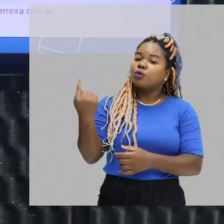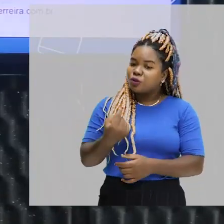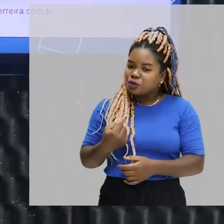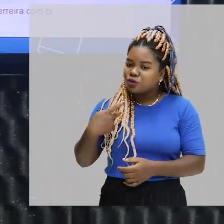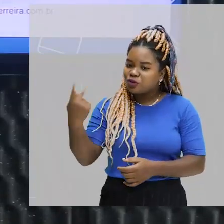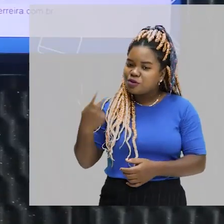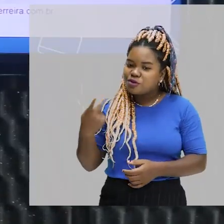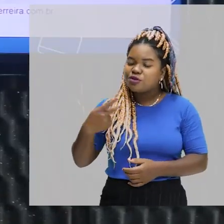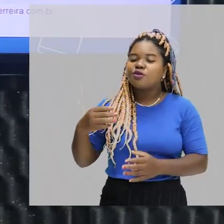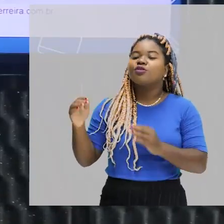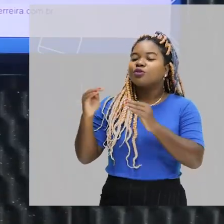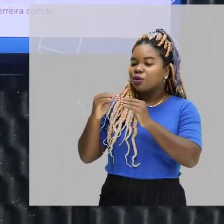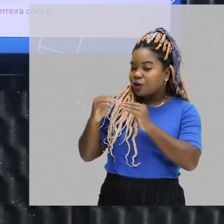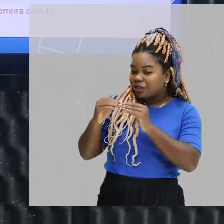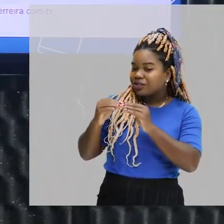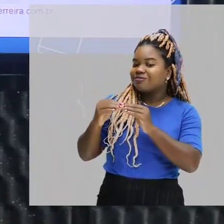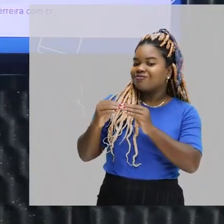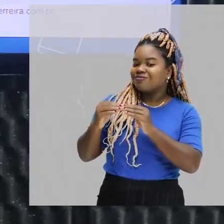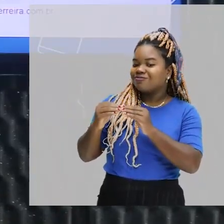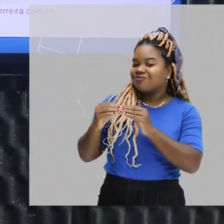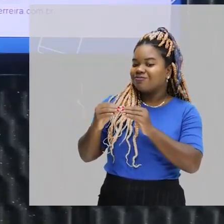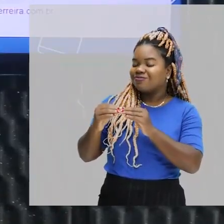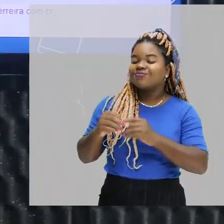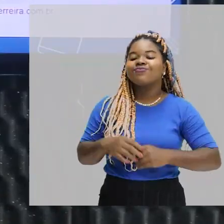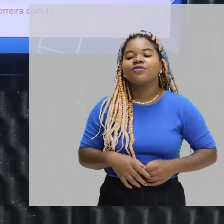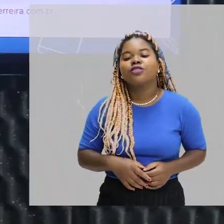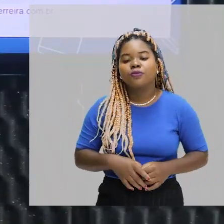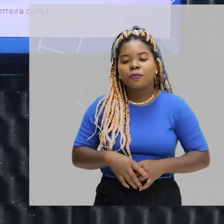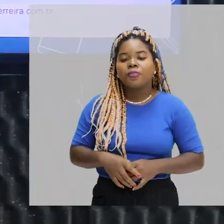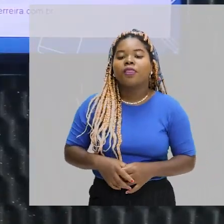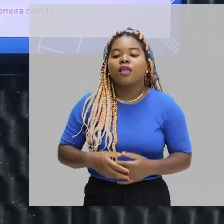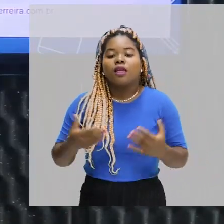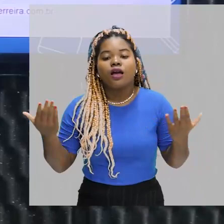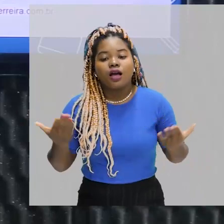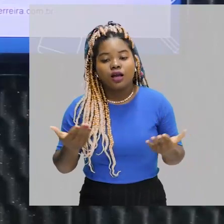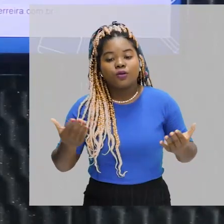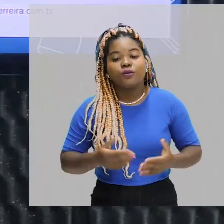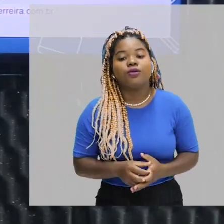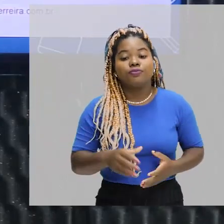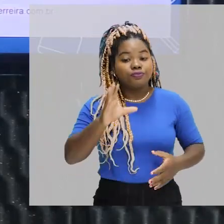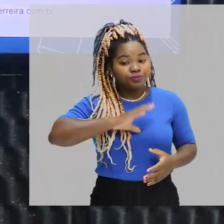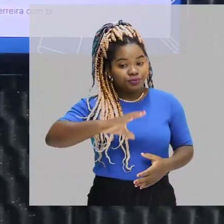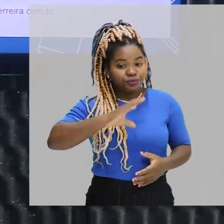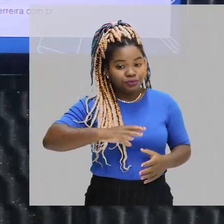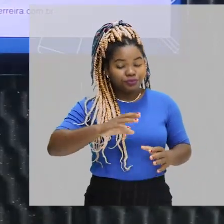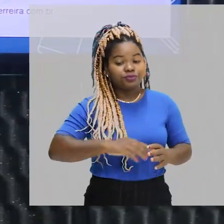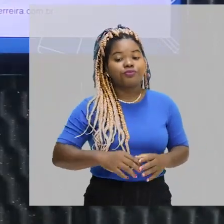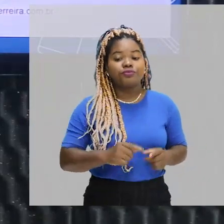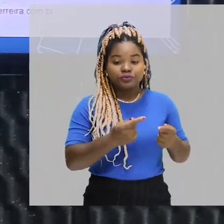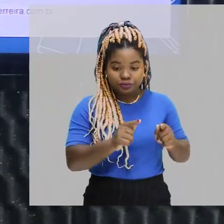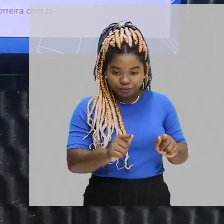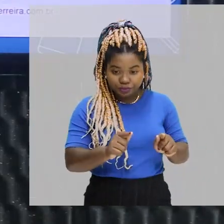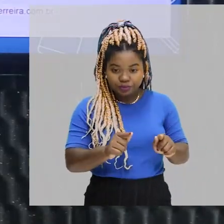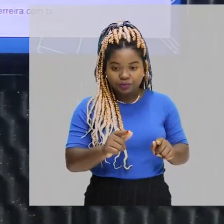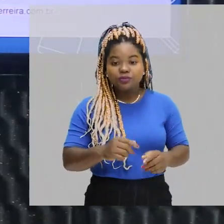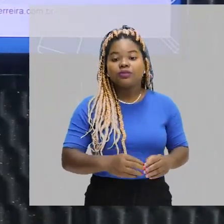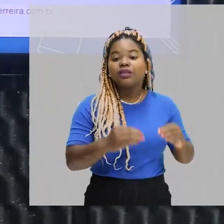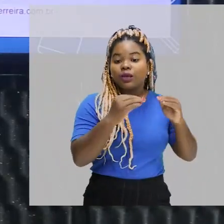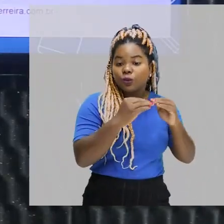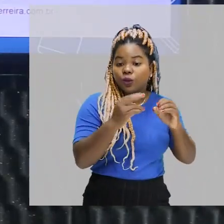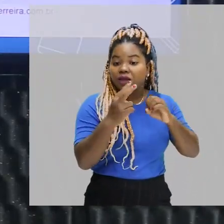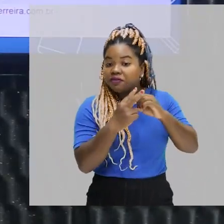gente tem esse entendimento de concordância, alinhamento. Agora, trazendo para a língua portuguesa, a gente vai falar de